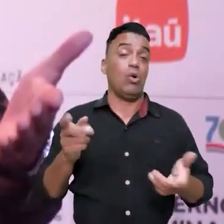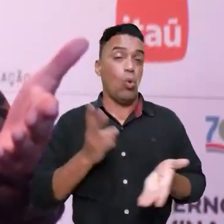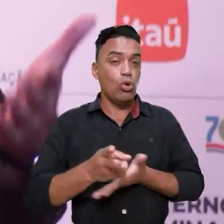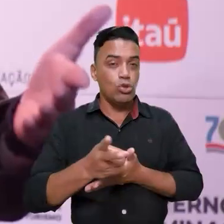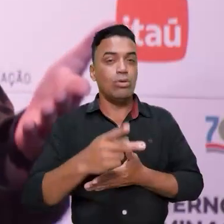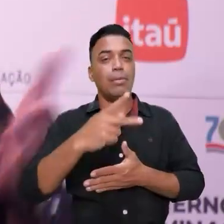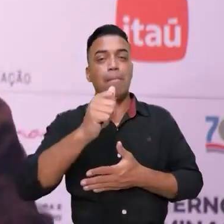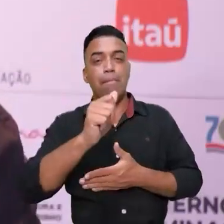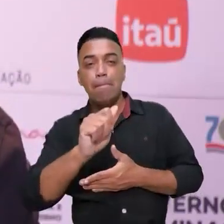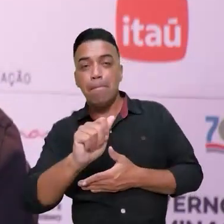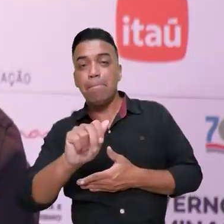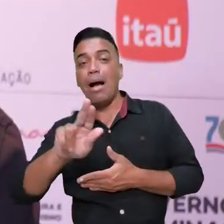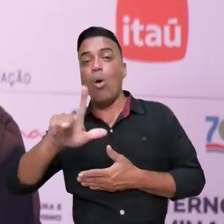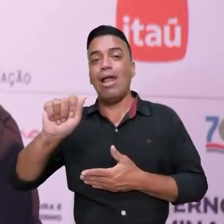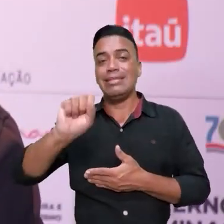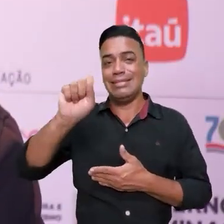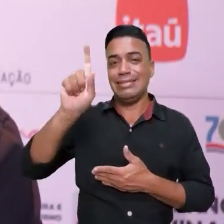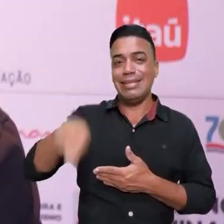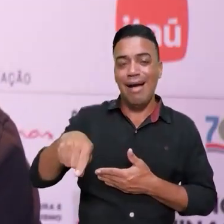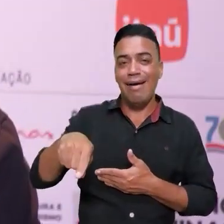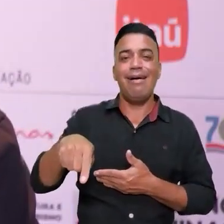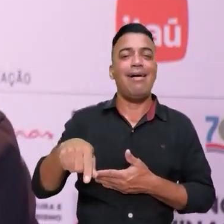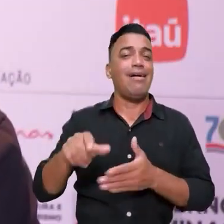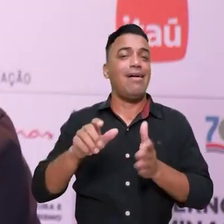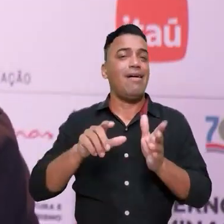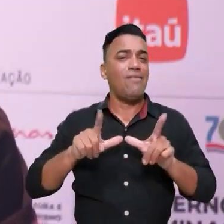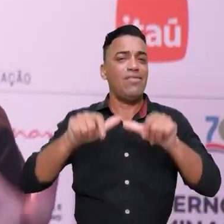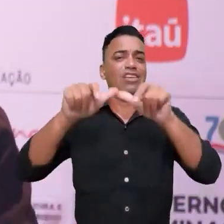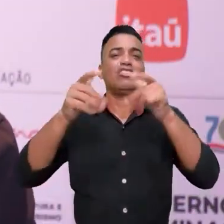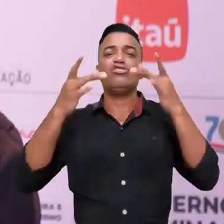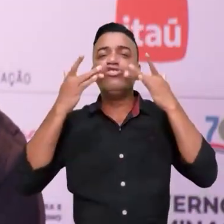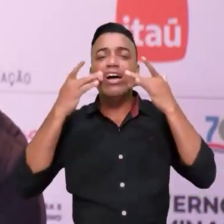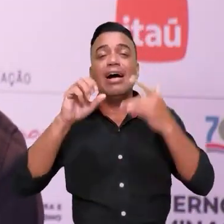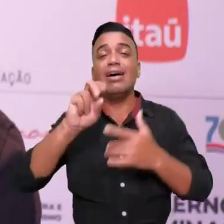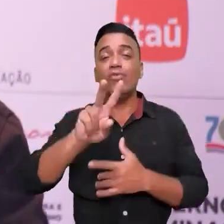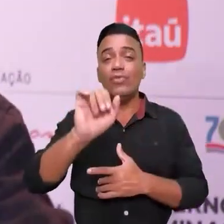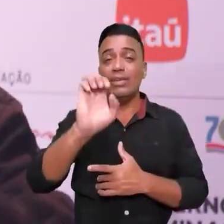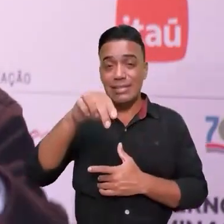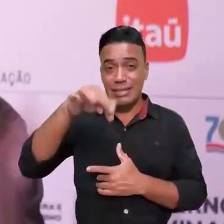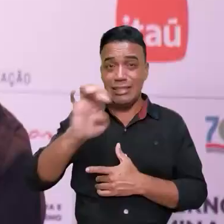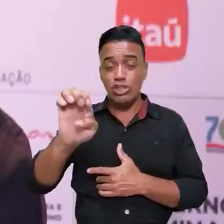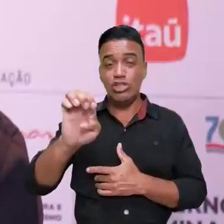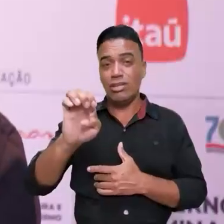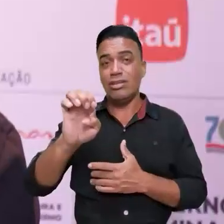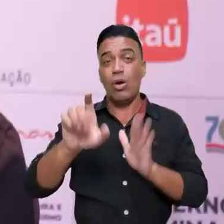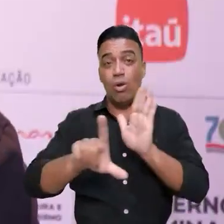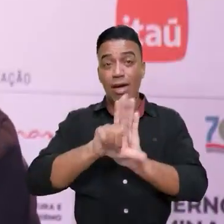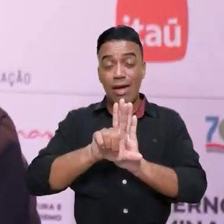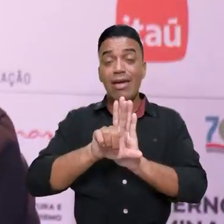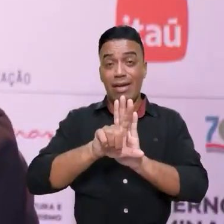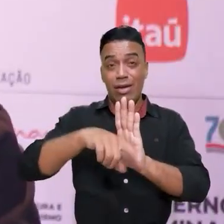Paula Sá, na querida companhia, circulando com o Vincent. A gente conseguiu aprovar na Rouanet, mas nós não conseguimos captar